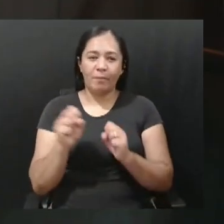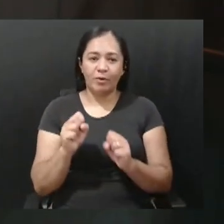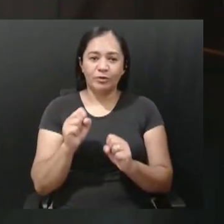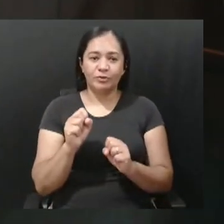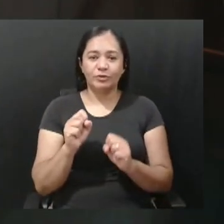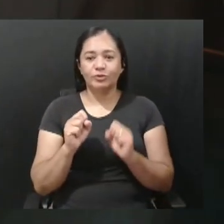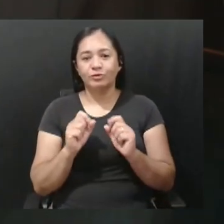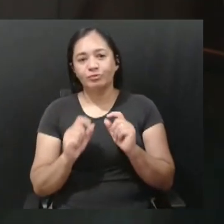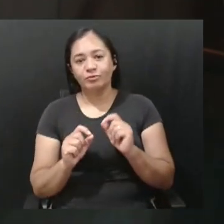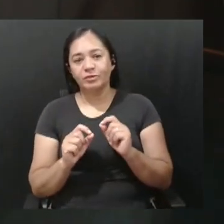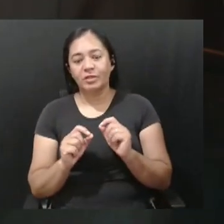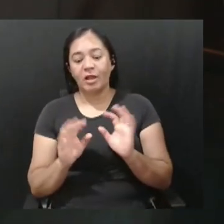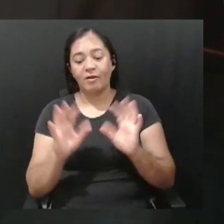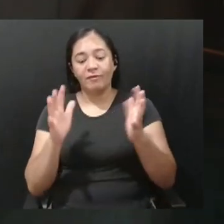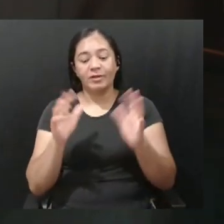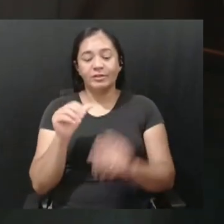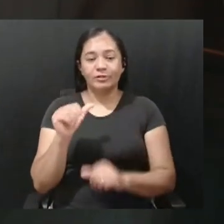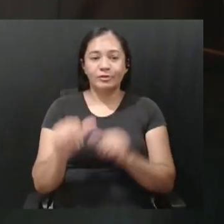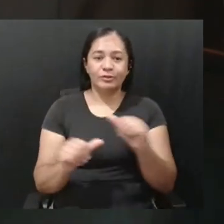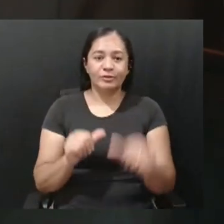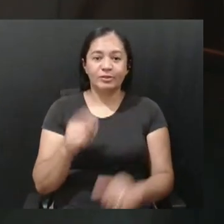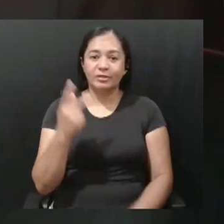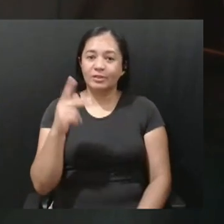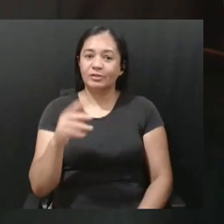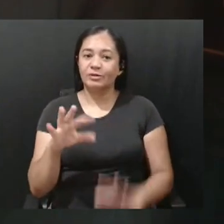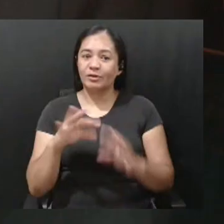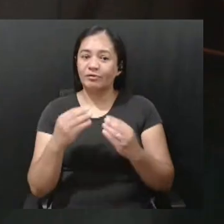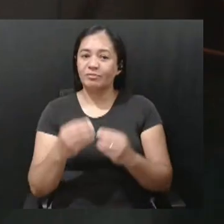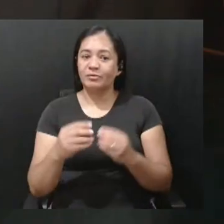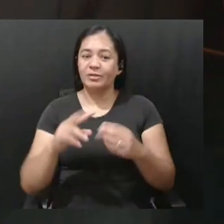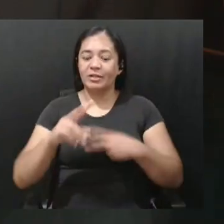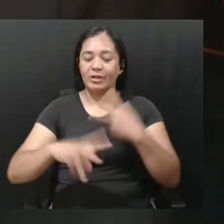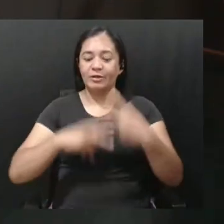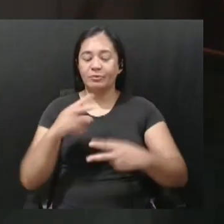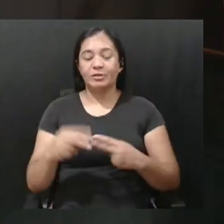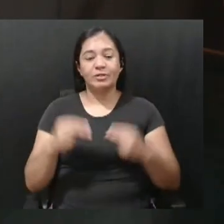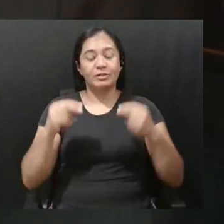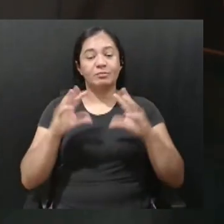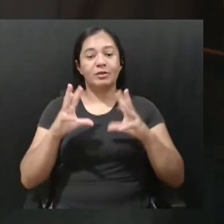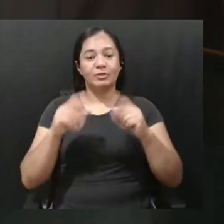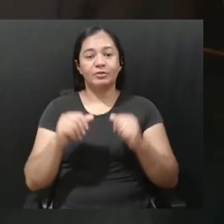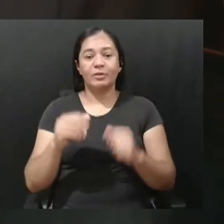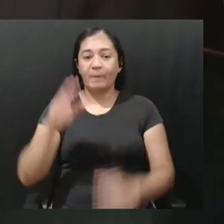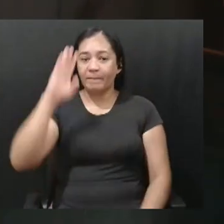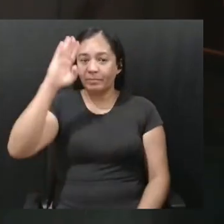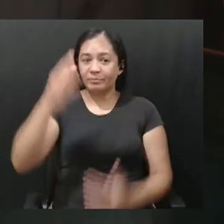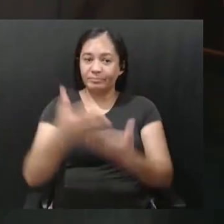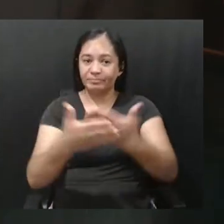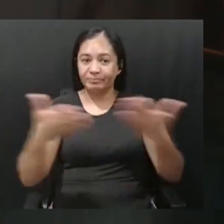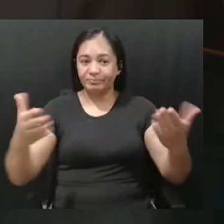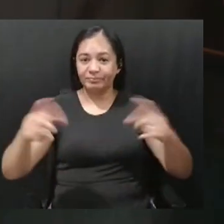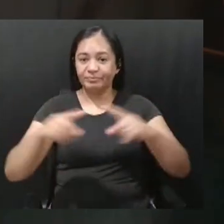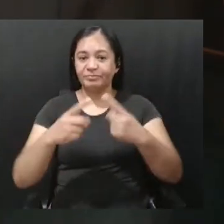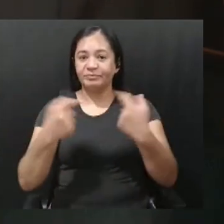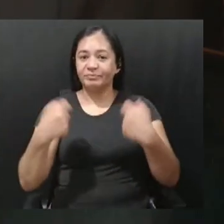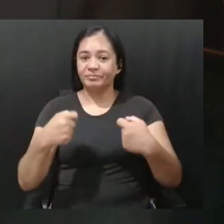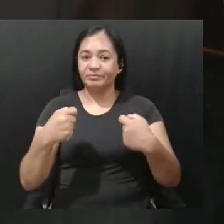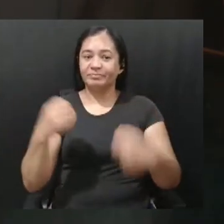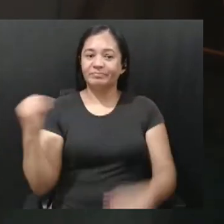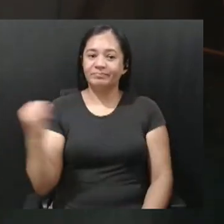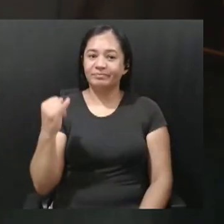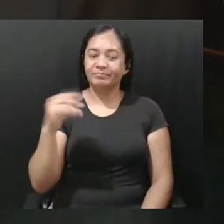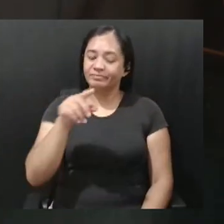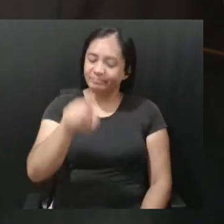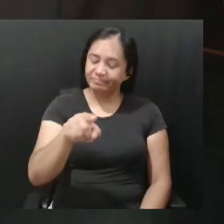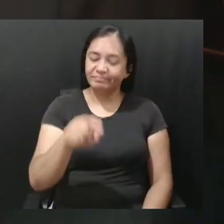de Natal da sua família em um presente para todo mundo, especialmente para você. Mas isso precisa ser importante para você, né?